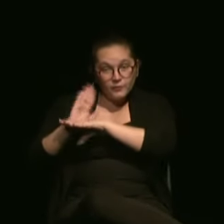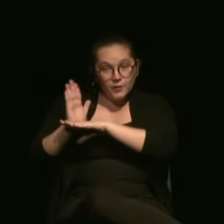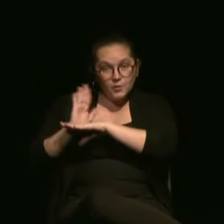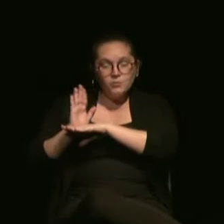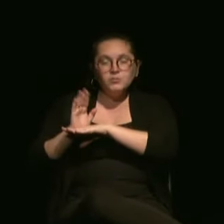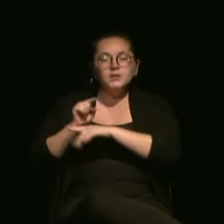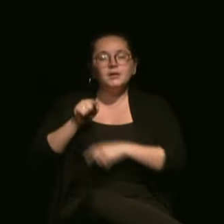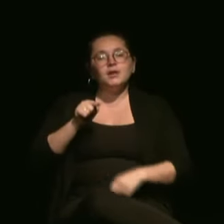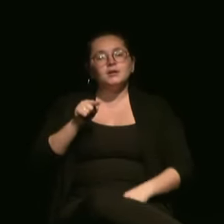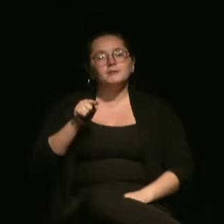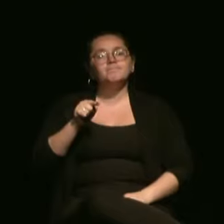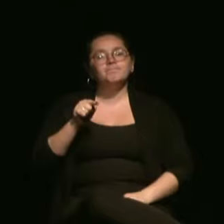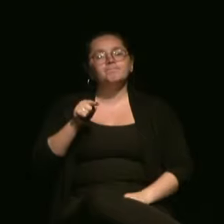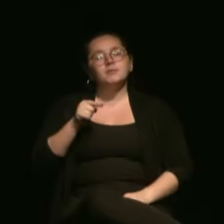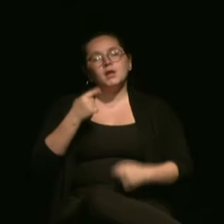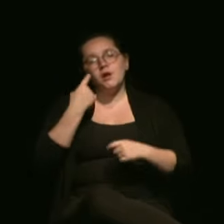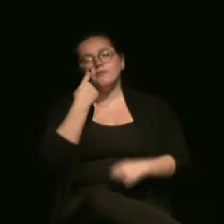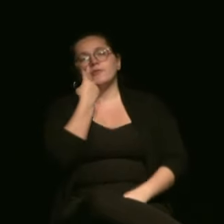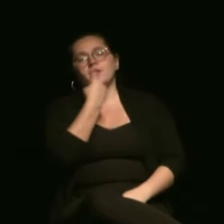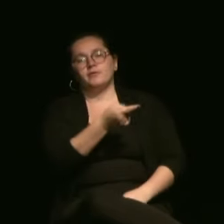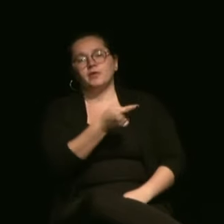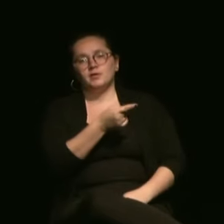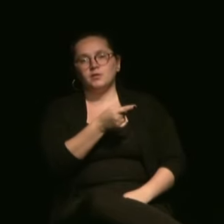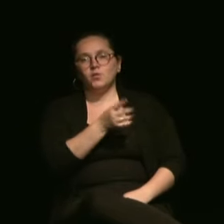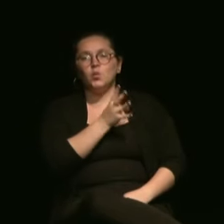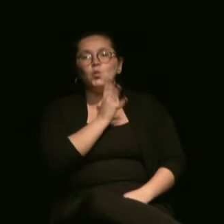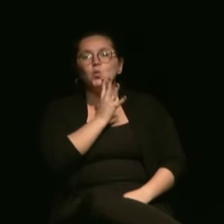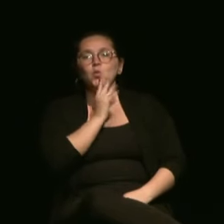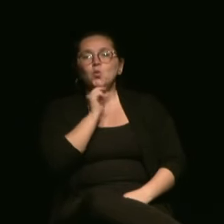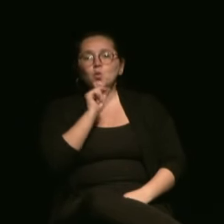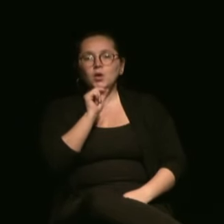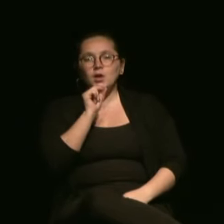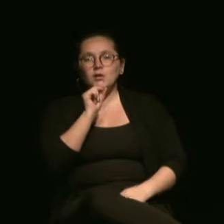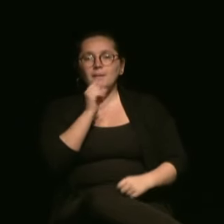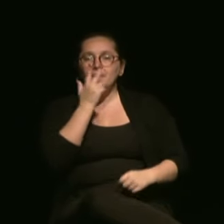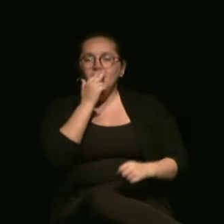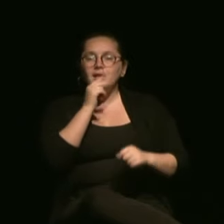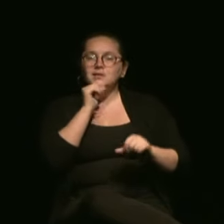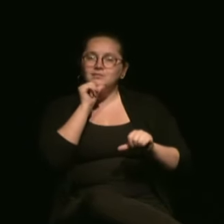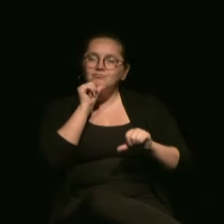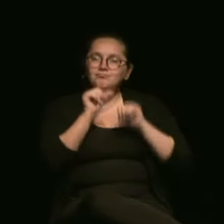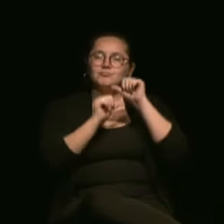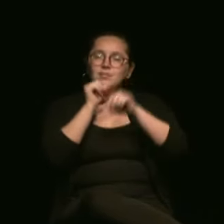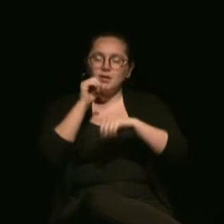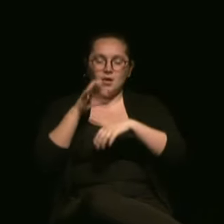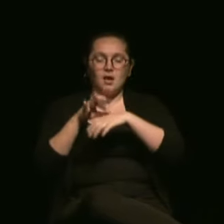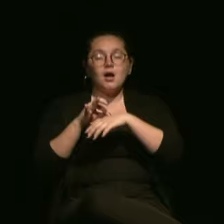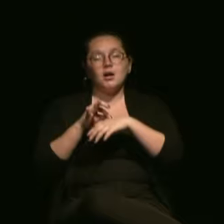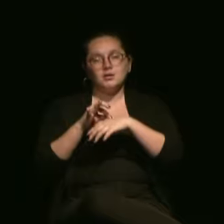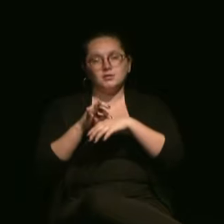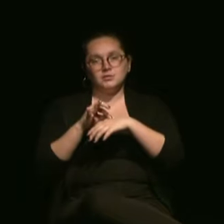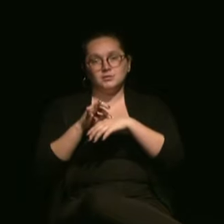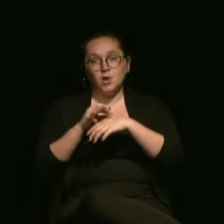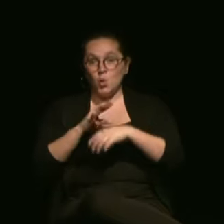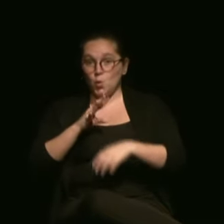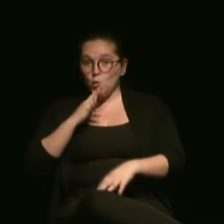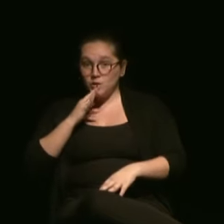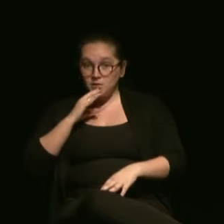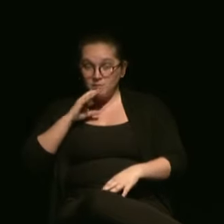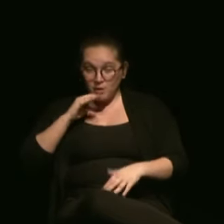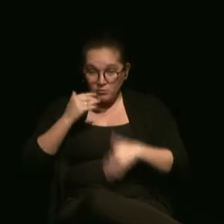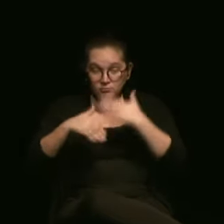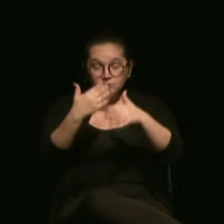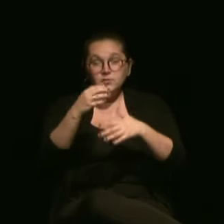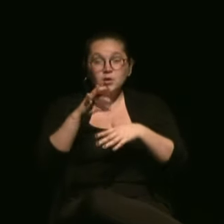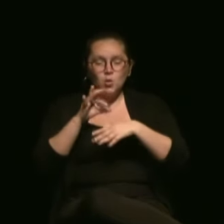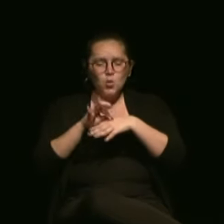conhecimento do Holocausto tornado carne. O conhecimento tornado carne. O que